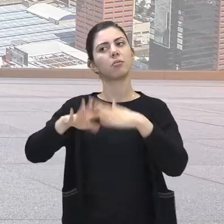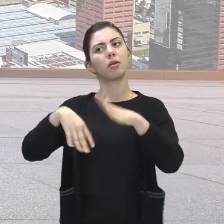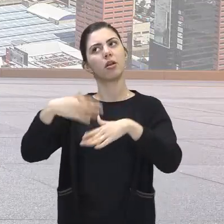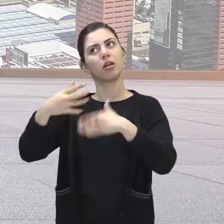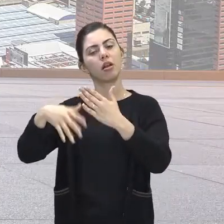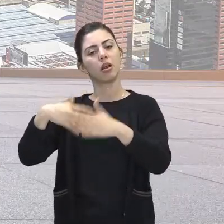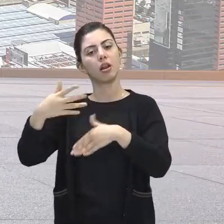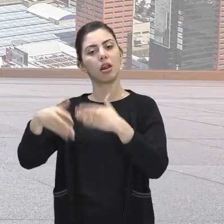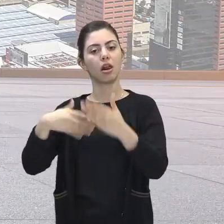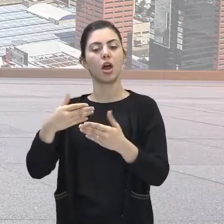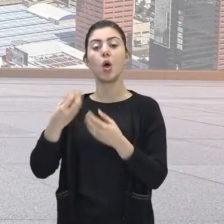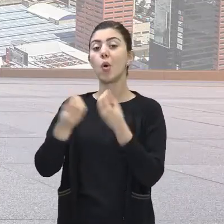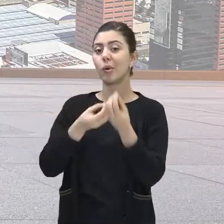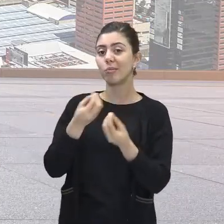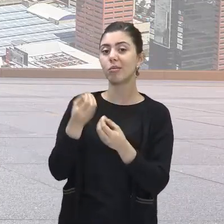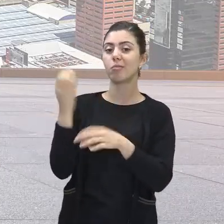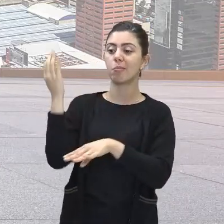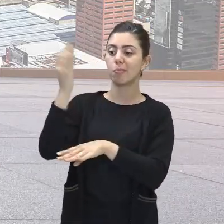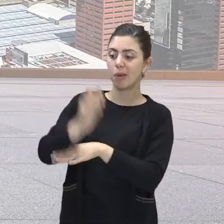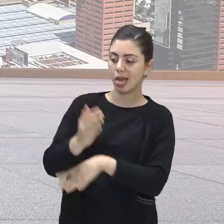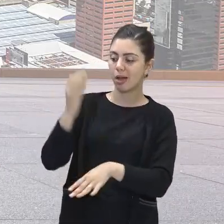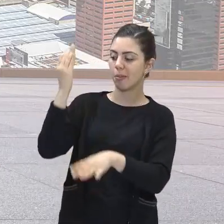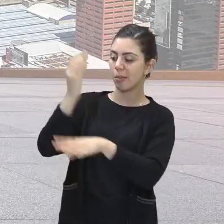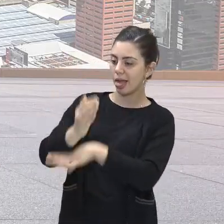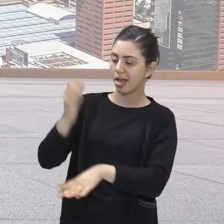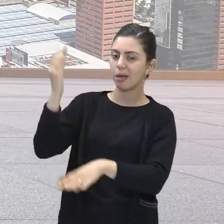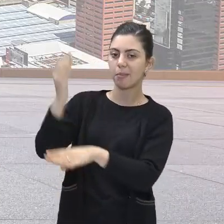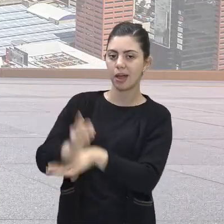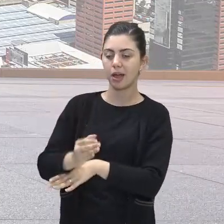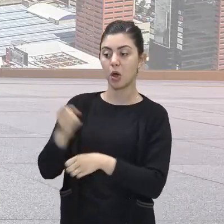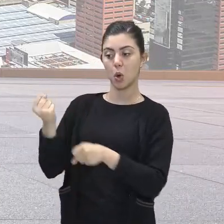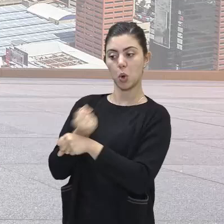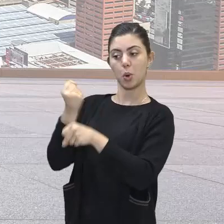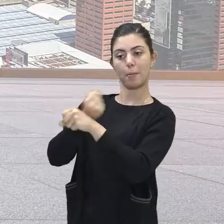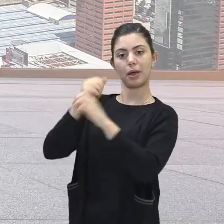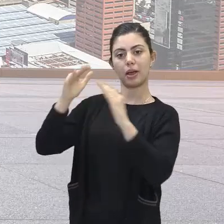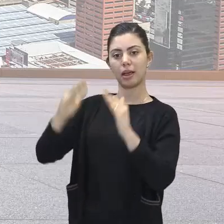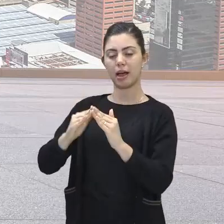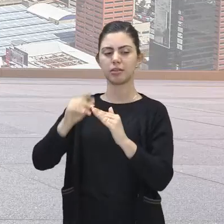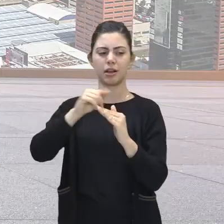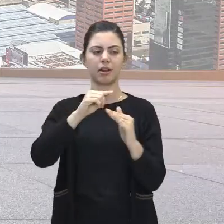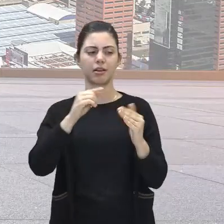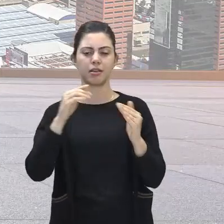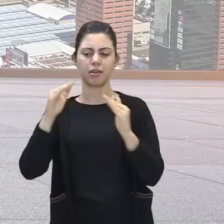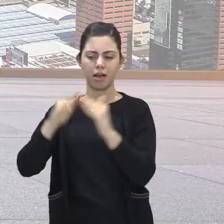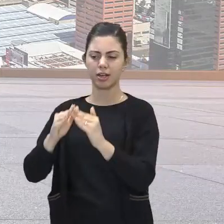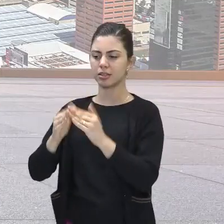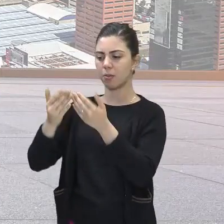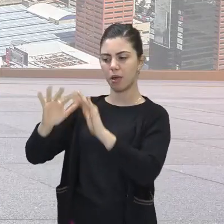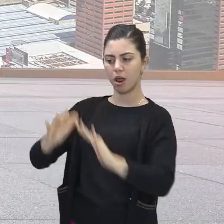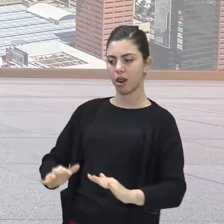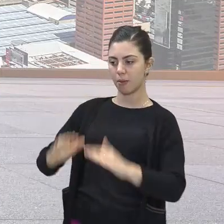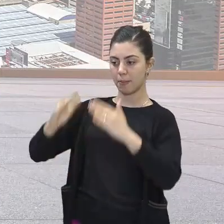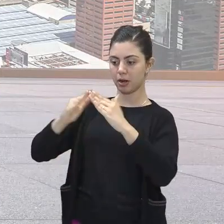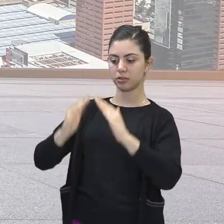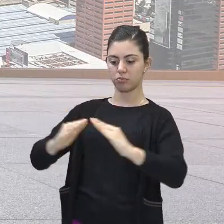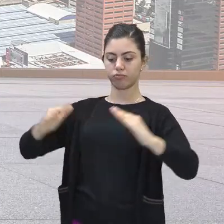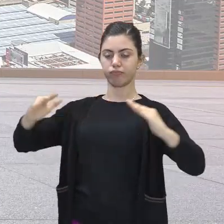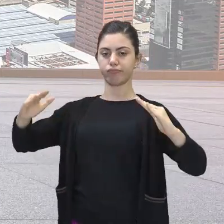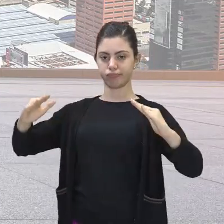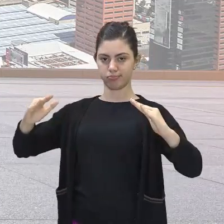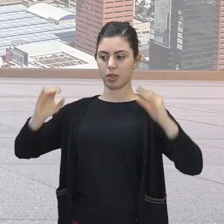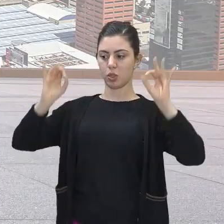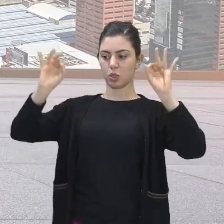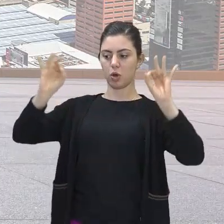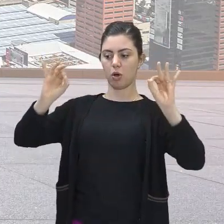tempo foi simplesmente tira a árvore daqui, vamos construir uma casa, desaba a casa, vamos botar uma casa maior. Destrói essa casa